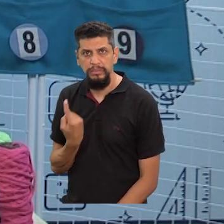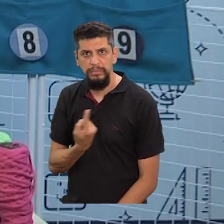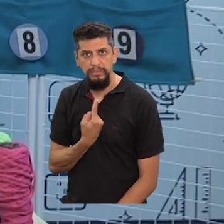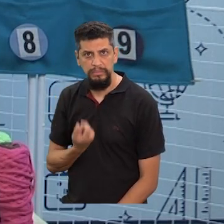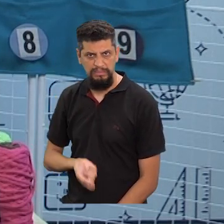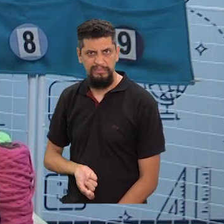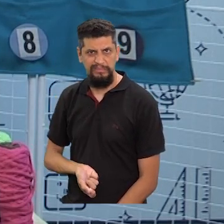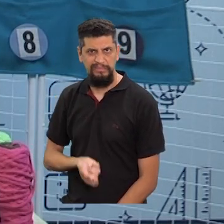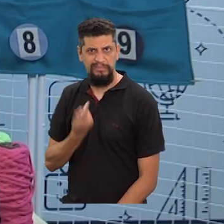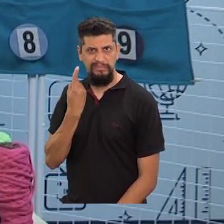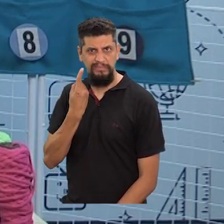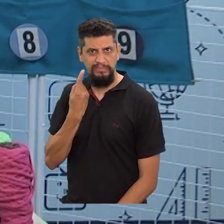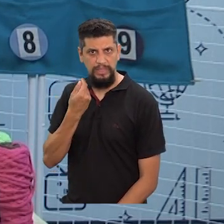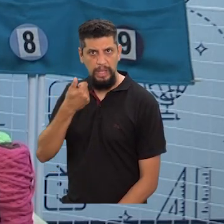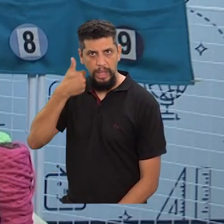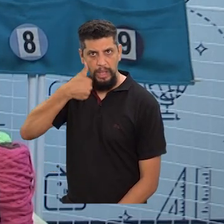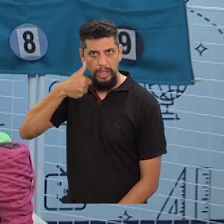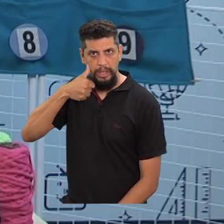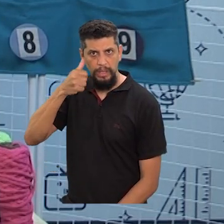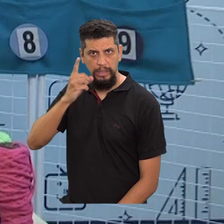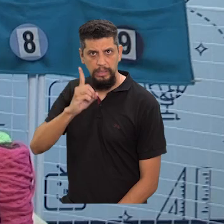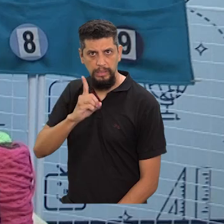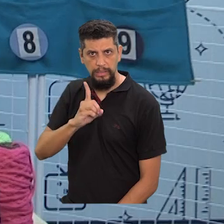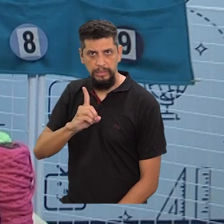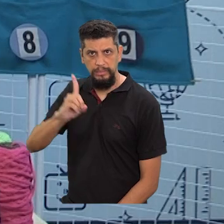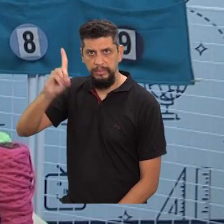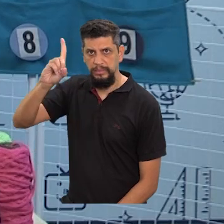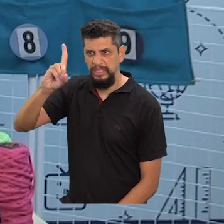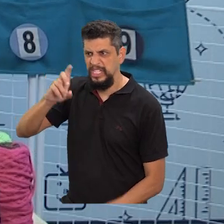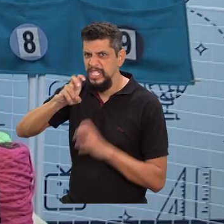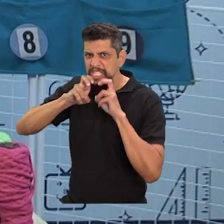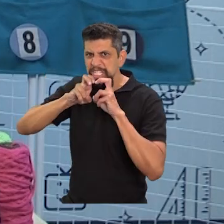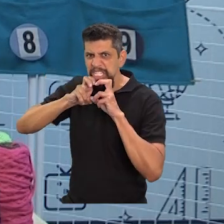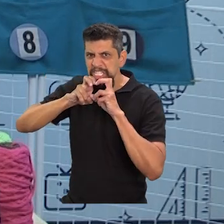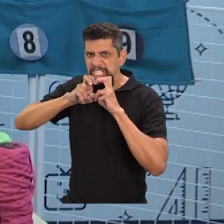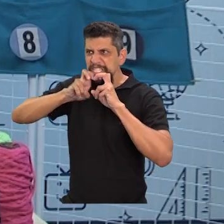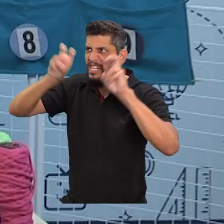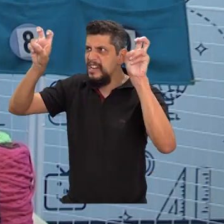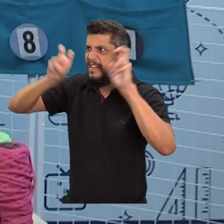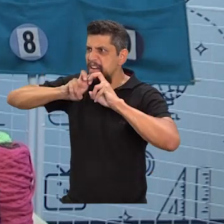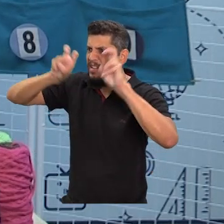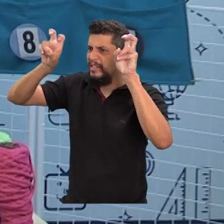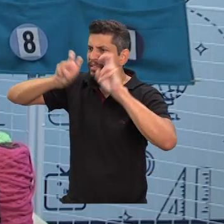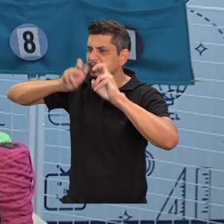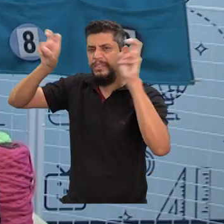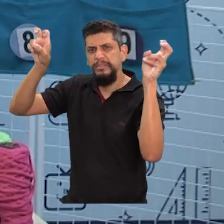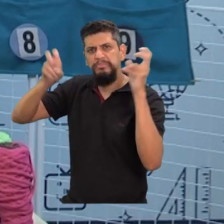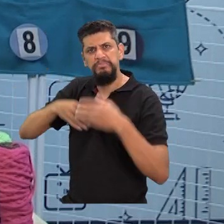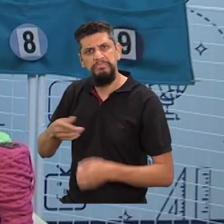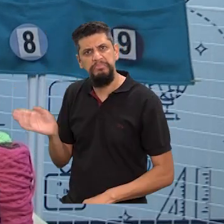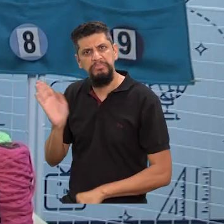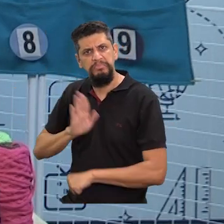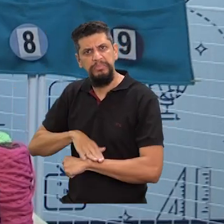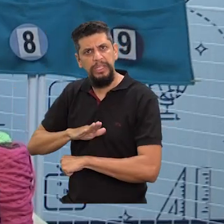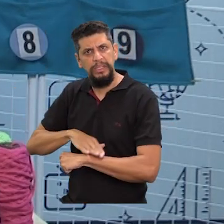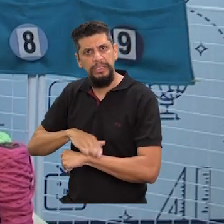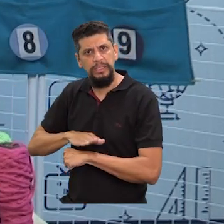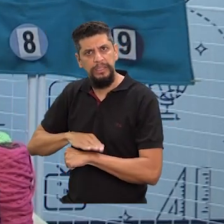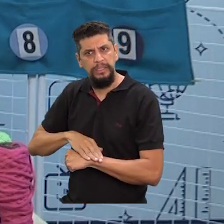sozinha. Quando ouviu isso, a velha deu um grito ensurdecedor e, no